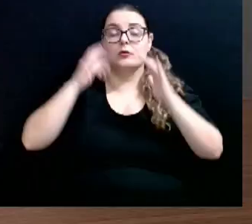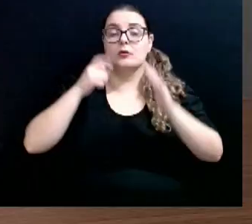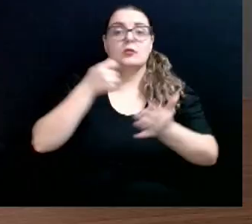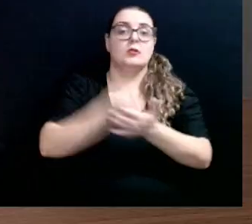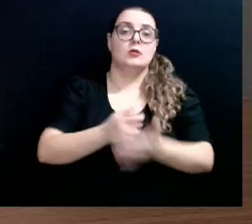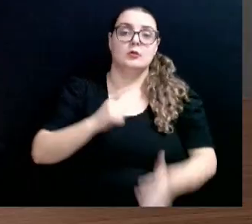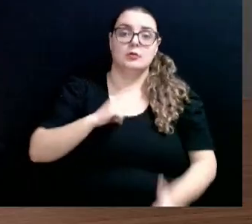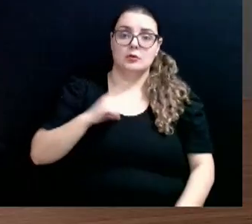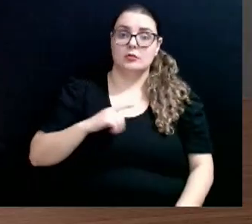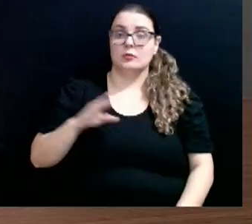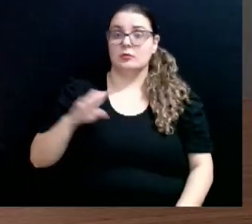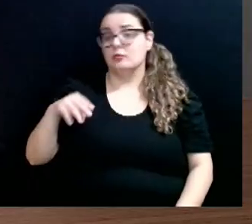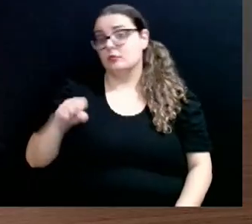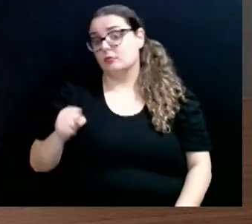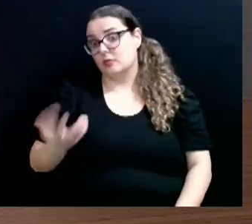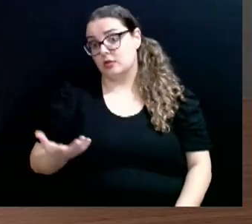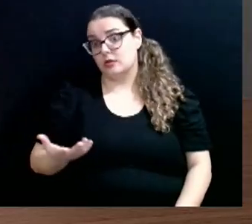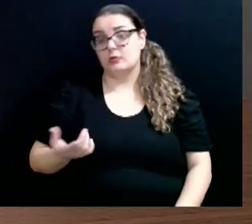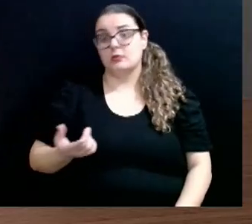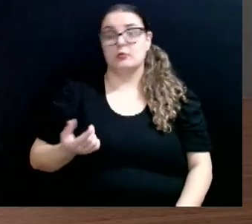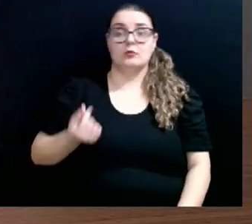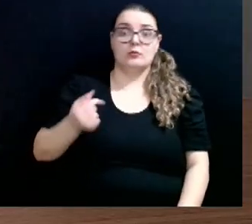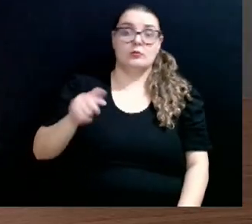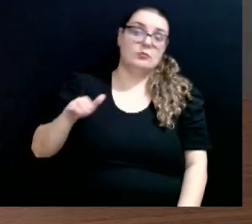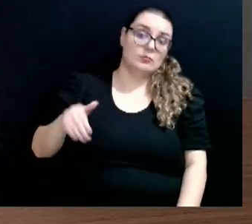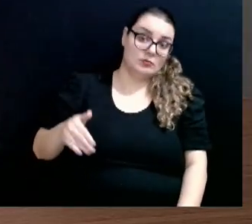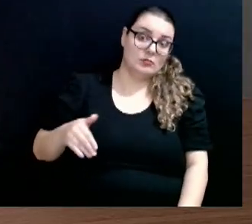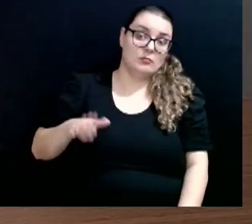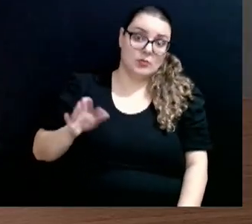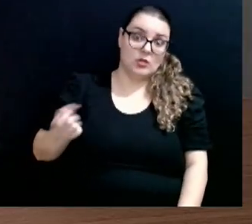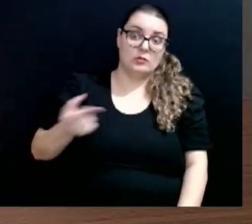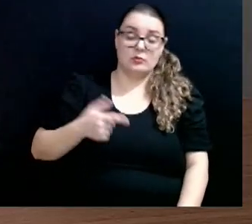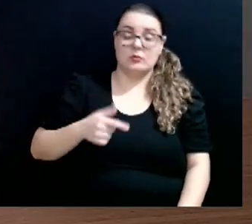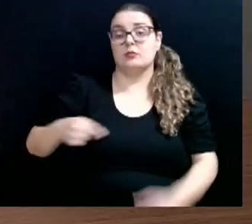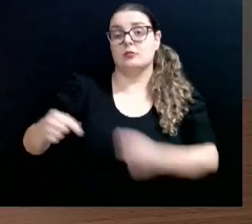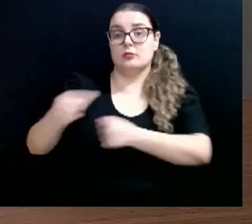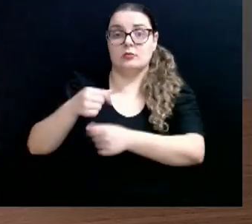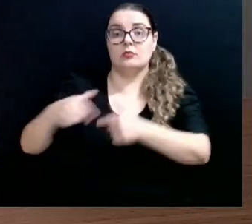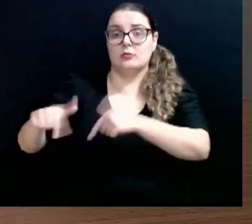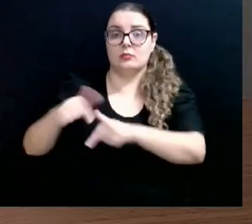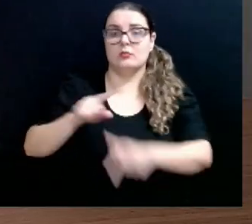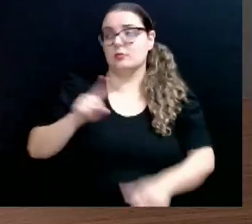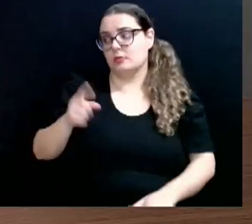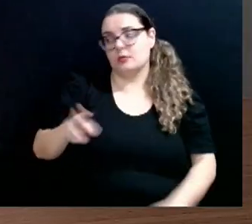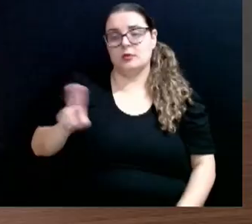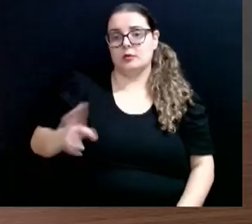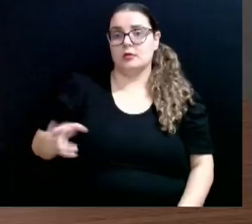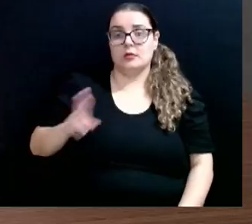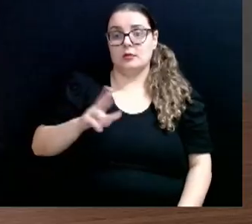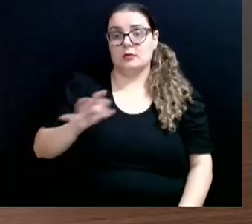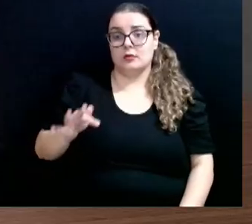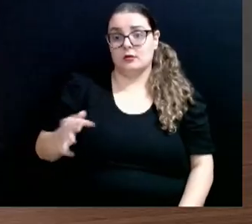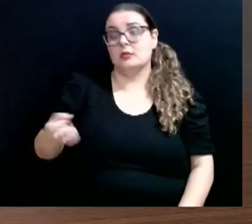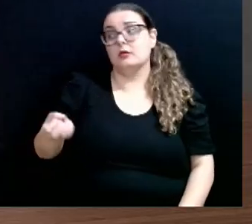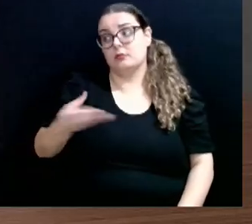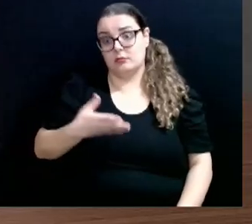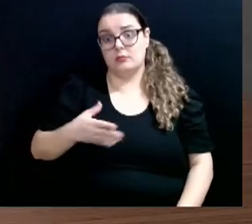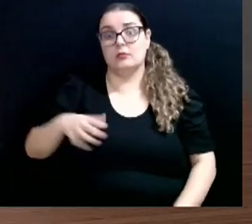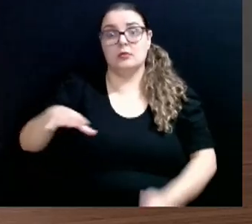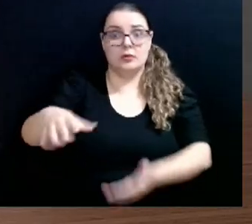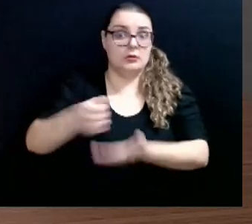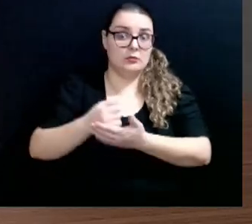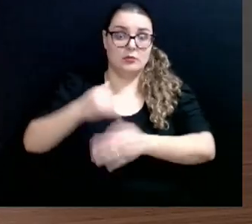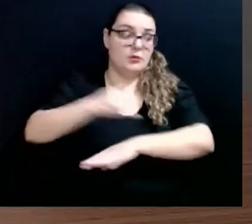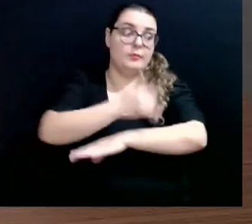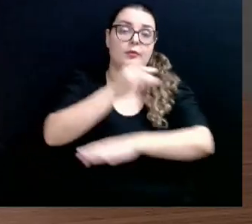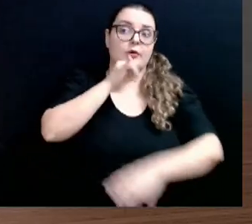bem por um preço muito mais barato. E olha, e não é que são peças usadas, porque no da Receita Federal são peças novas que são apreendidas e você vai ter